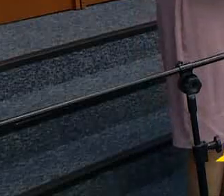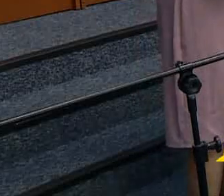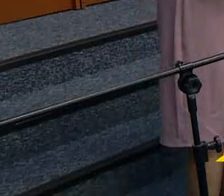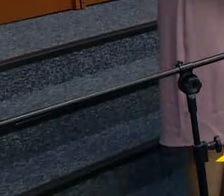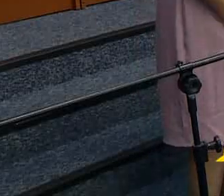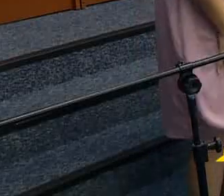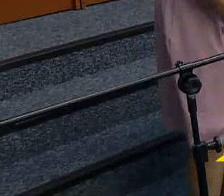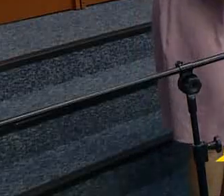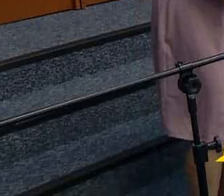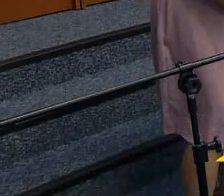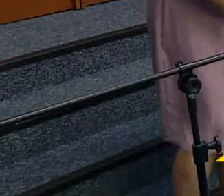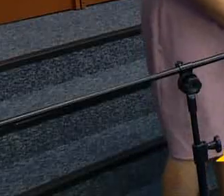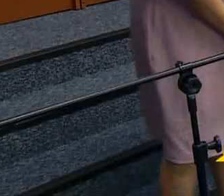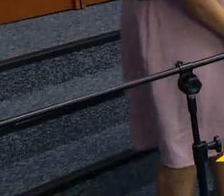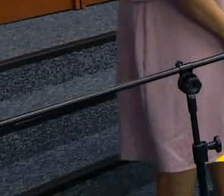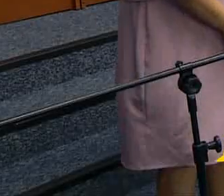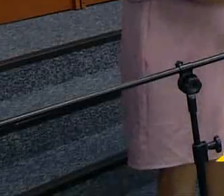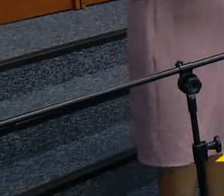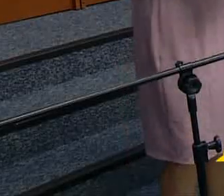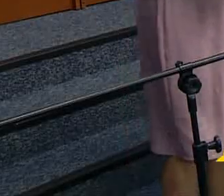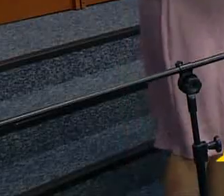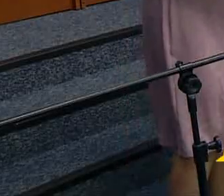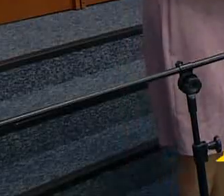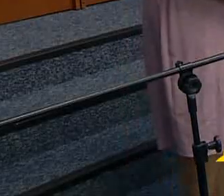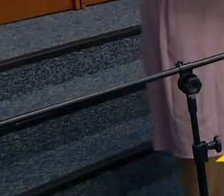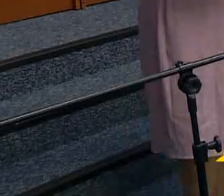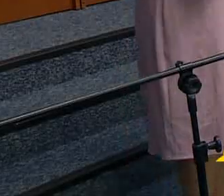Inicialmente será entregue para